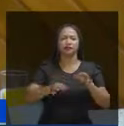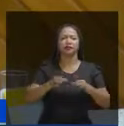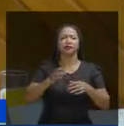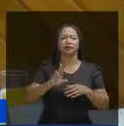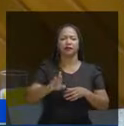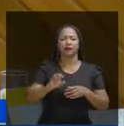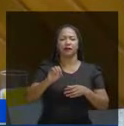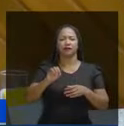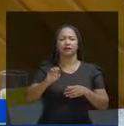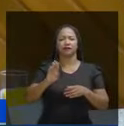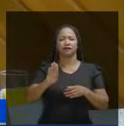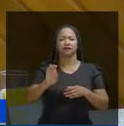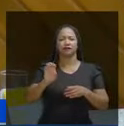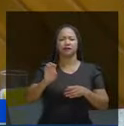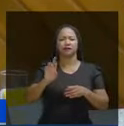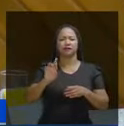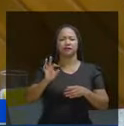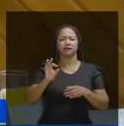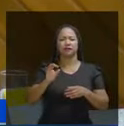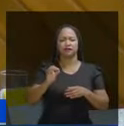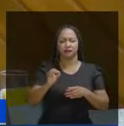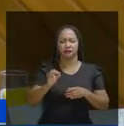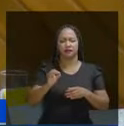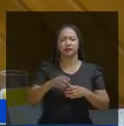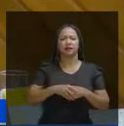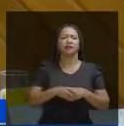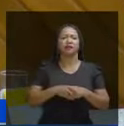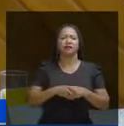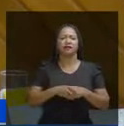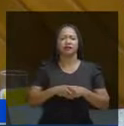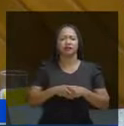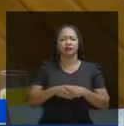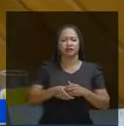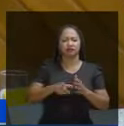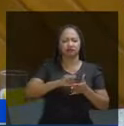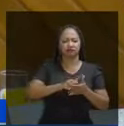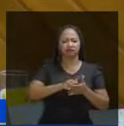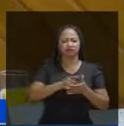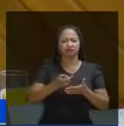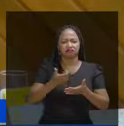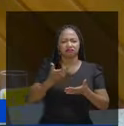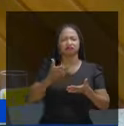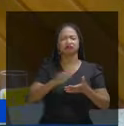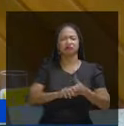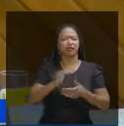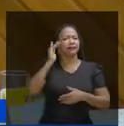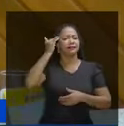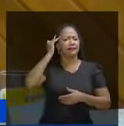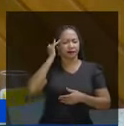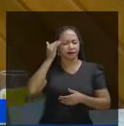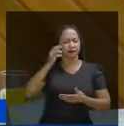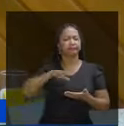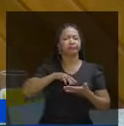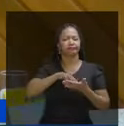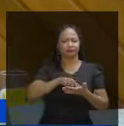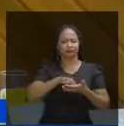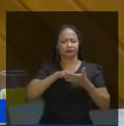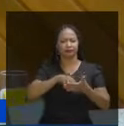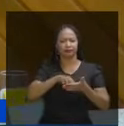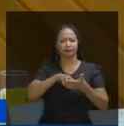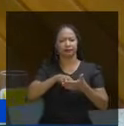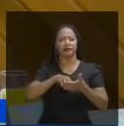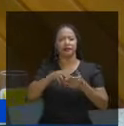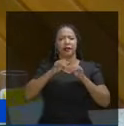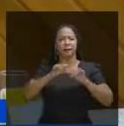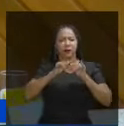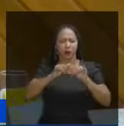de junho de 2022. Bom, em ocasião mais recente, manteve o entendimento de que a configuração de